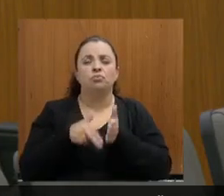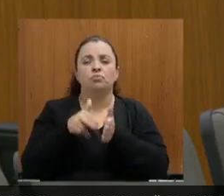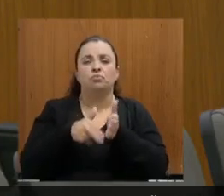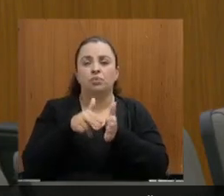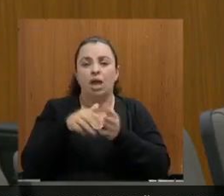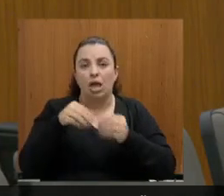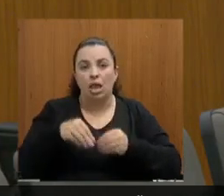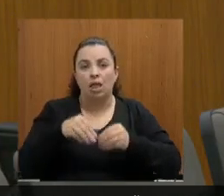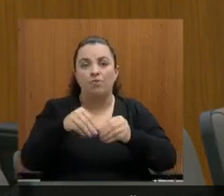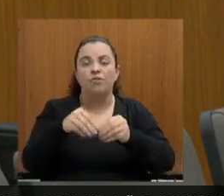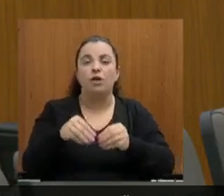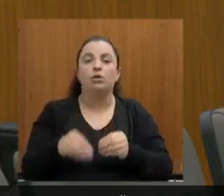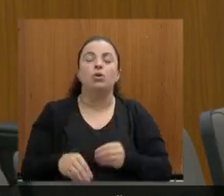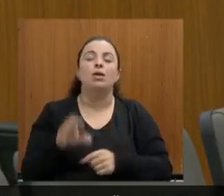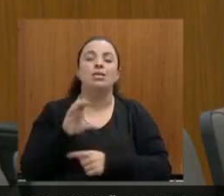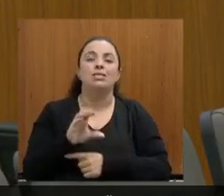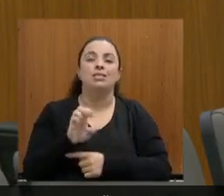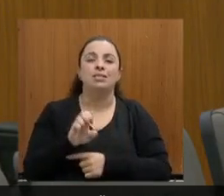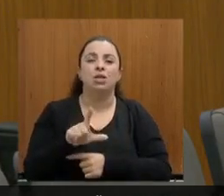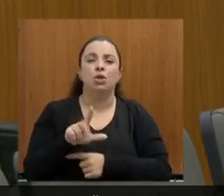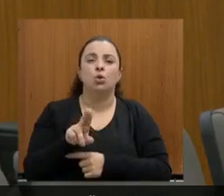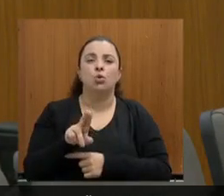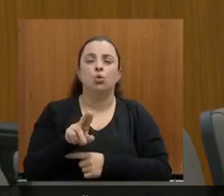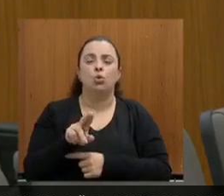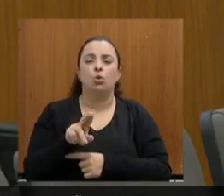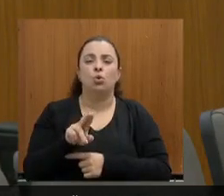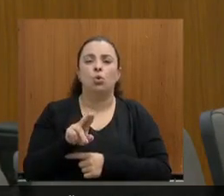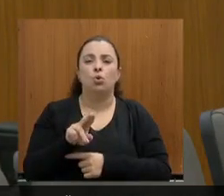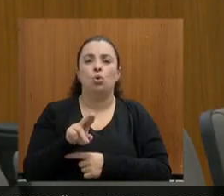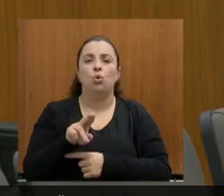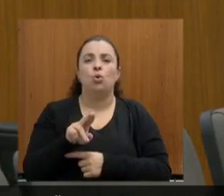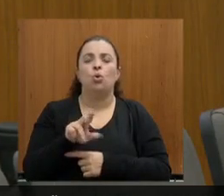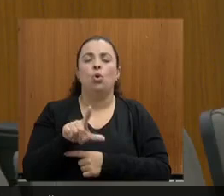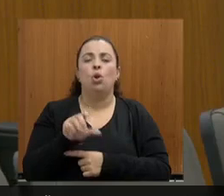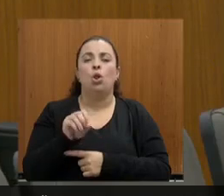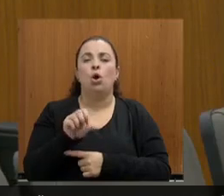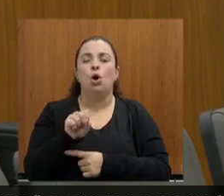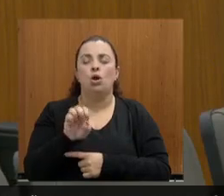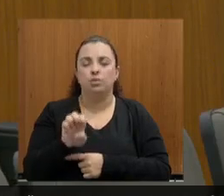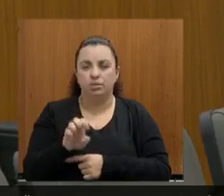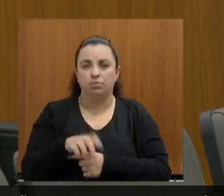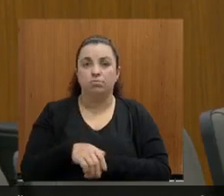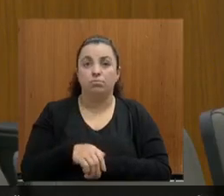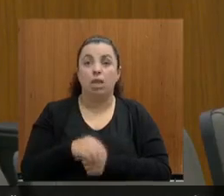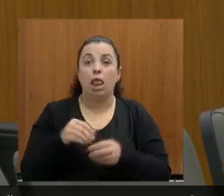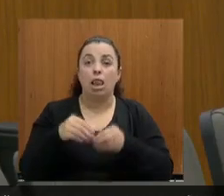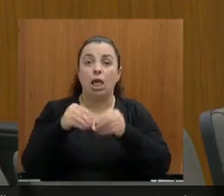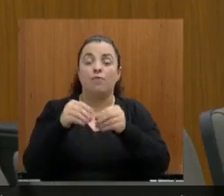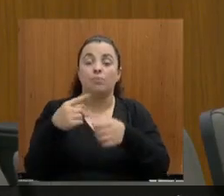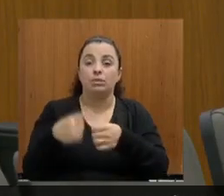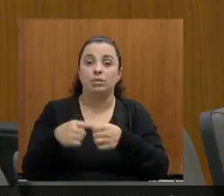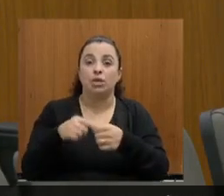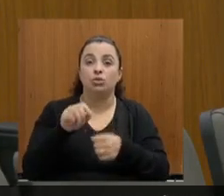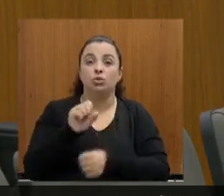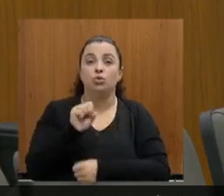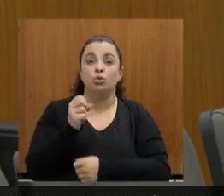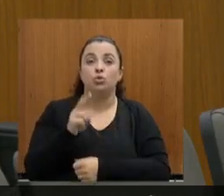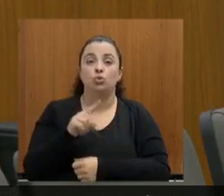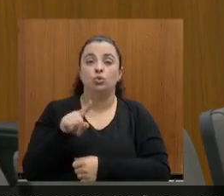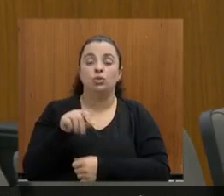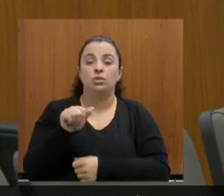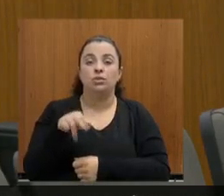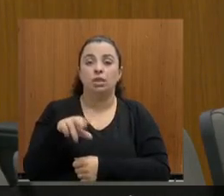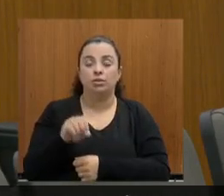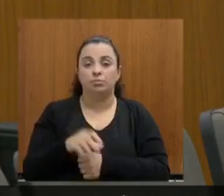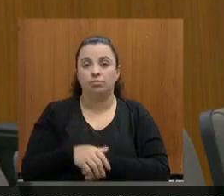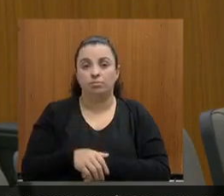para Suzano então esse é um e essa semana eu estive no outro que a Zona da Mata mineira estiver Além